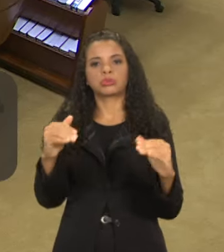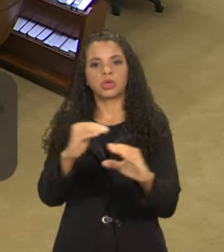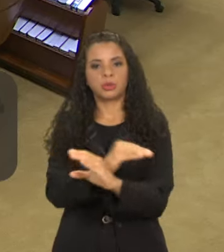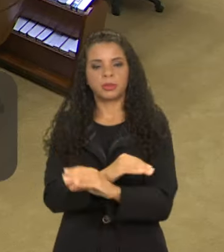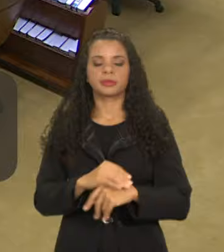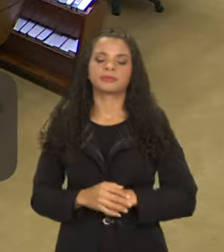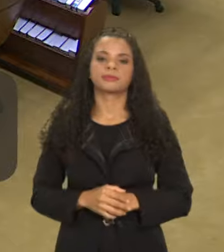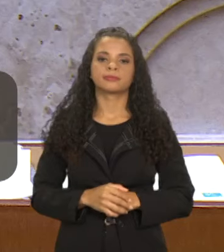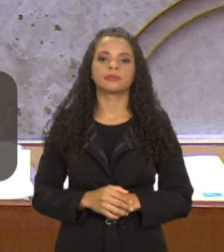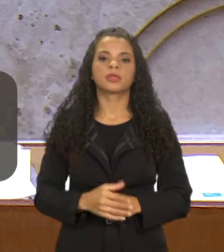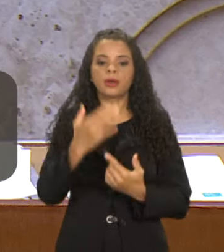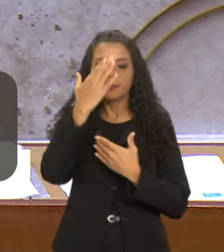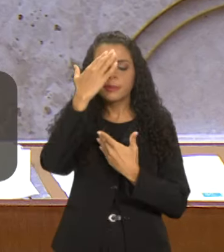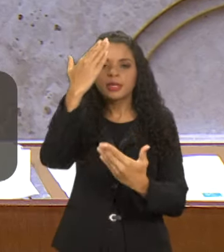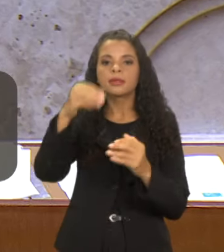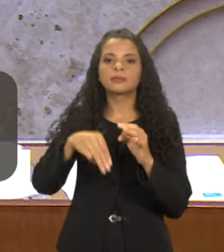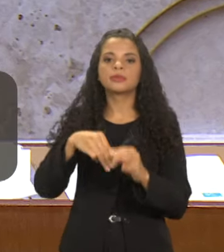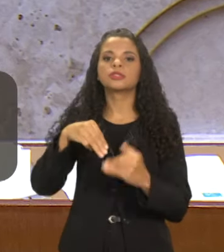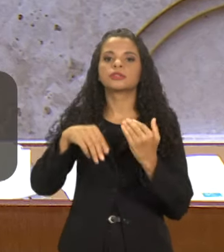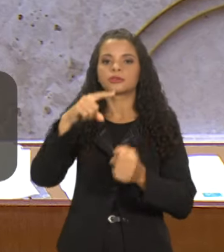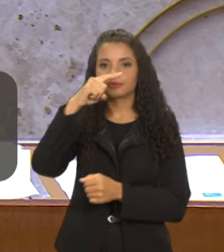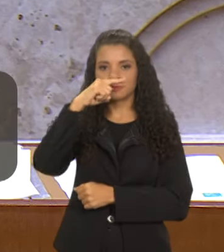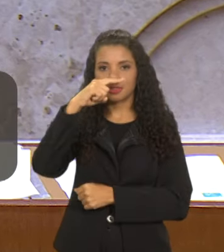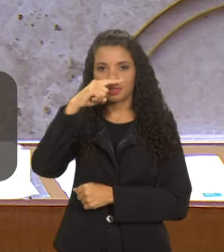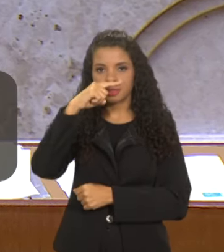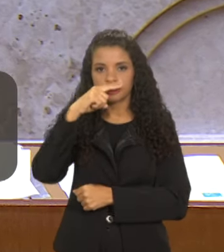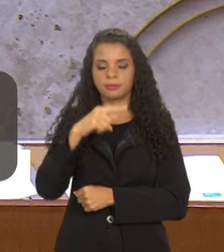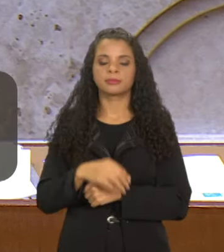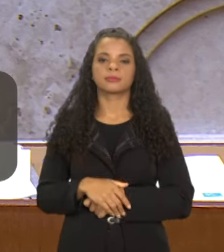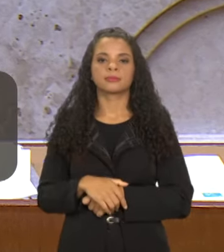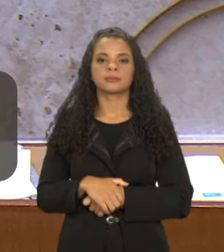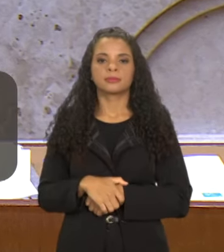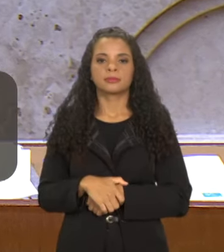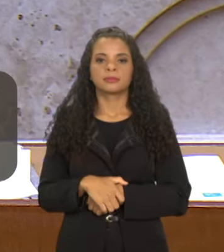Fachin. Um voto, ministro.